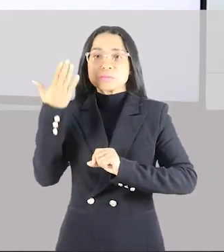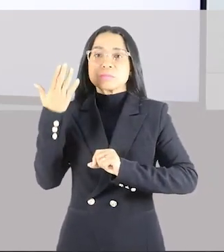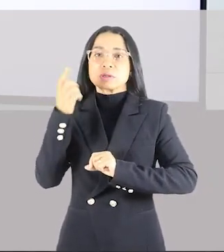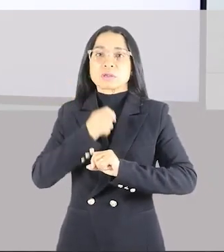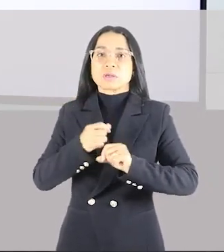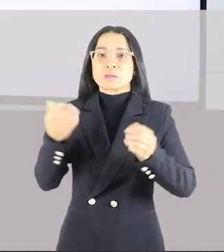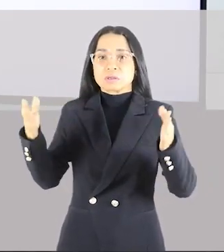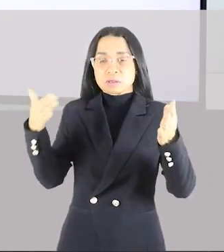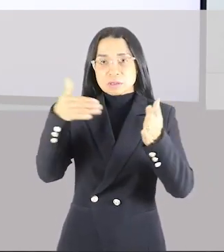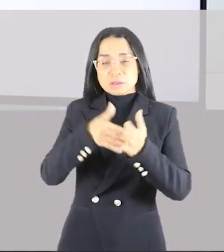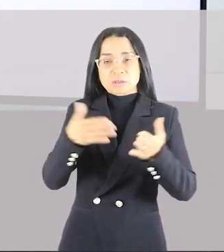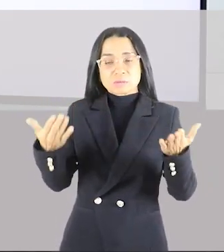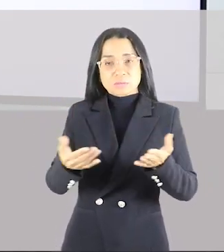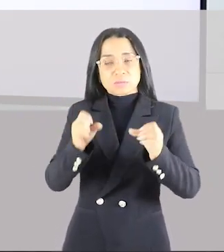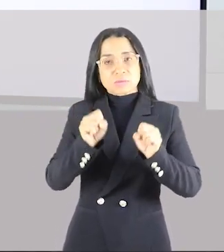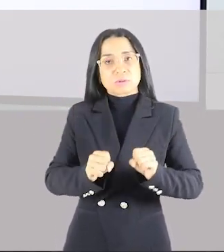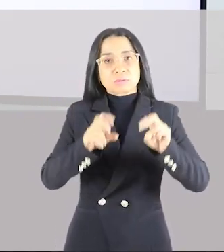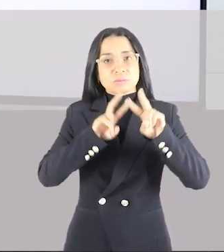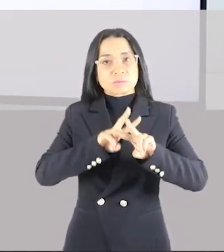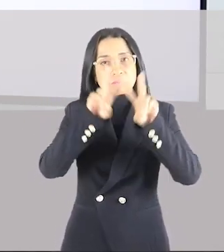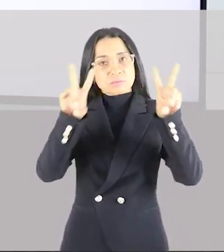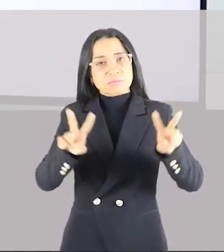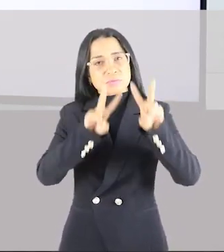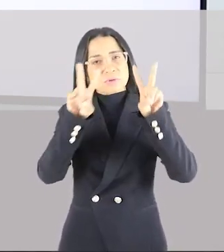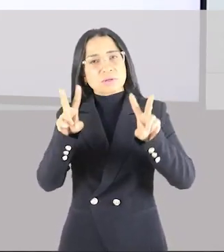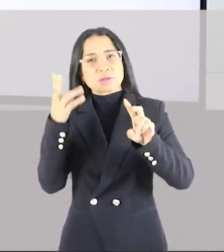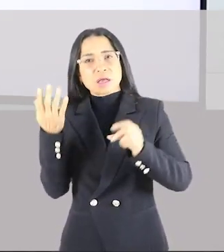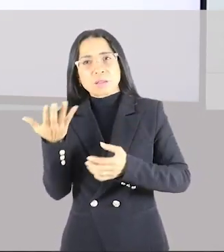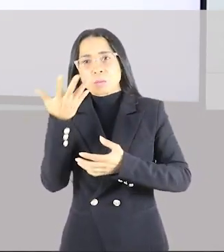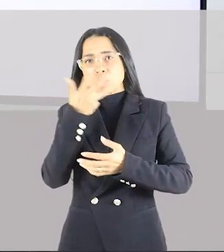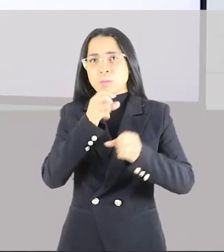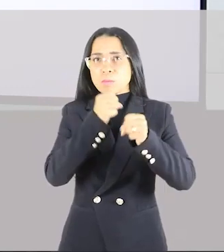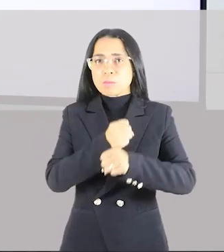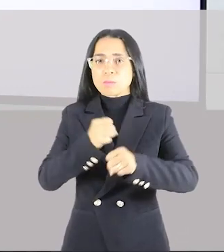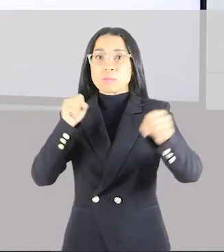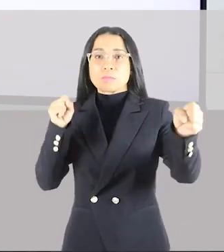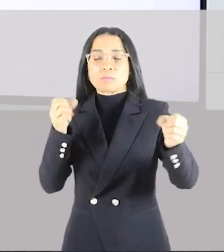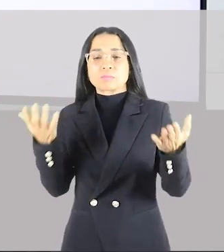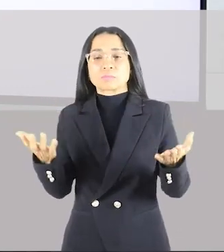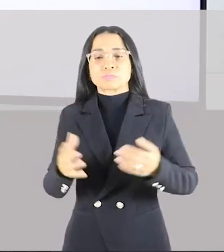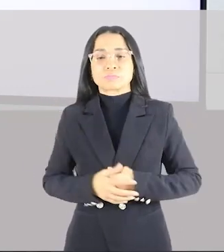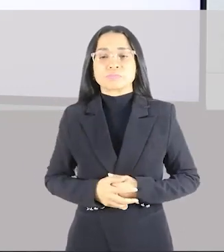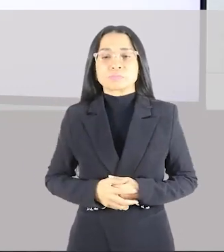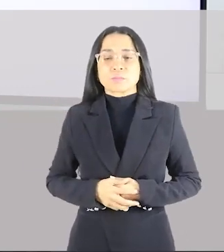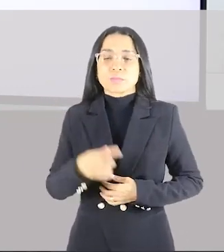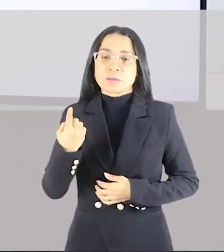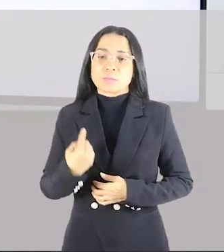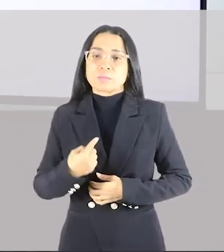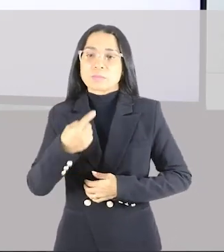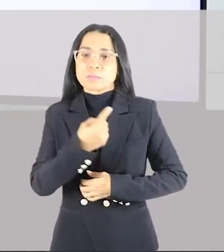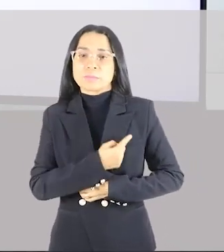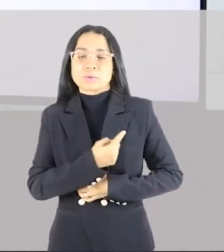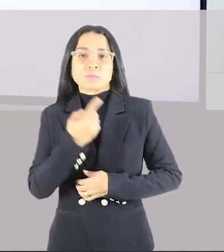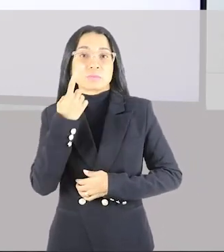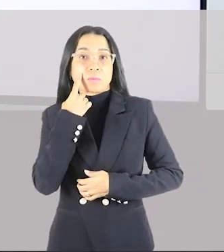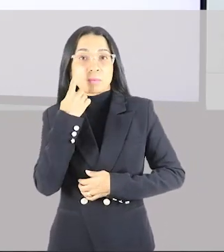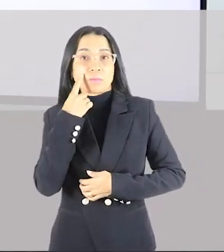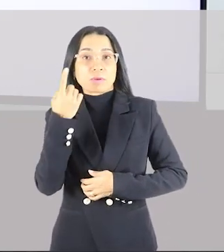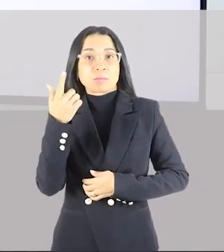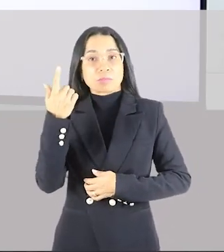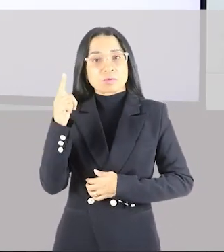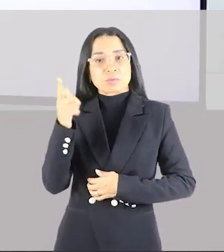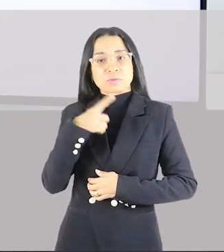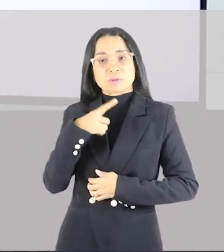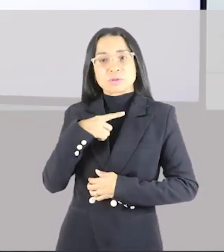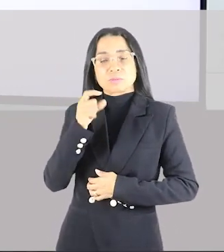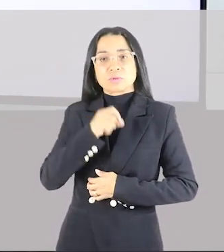visualizá-las ainda de uma magnificência grandiosa. Bom, então, para nós situarmos geograficamente, nós